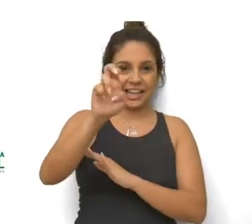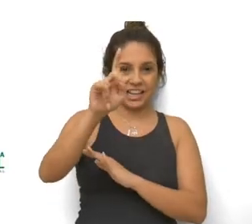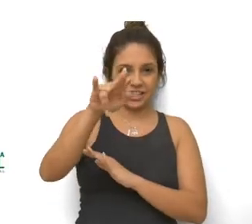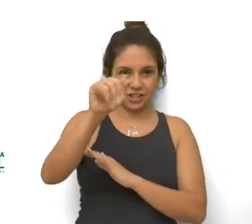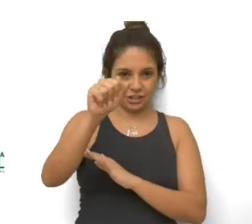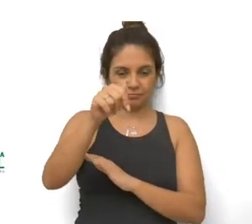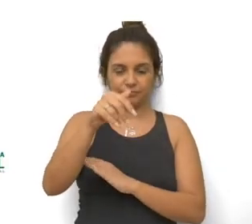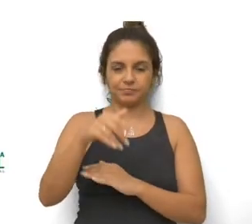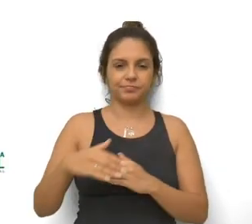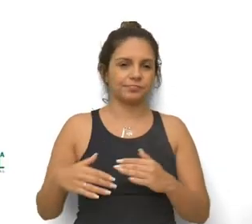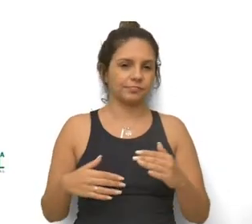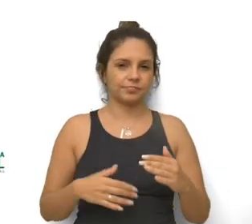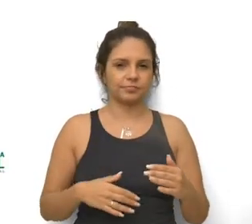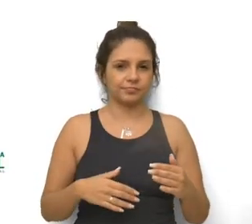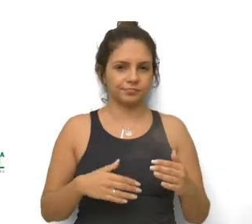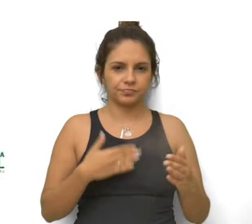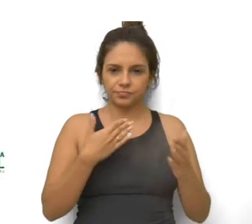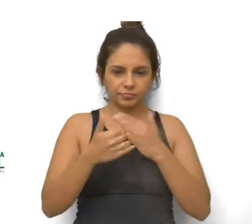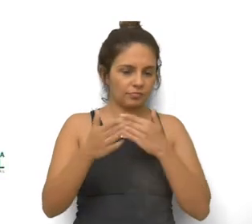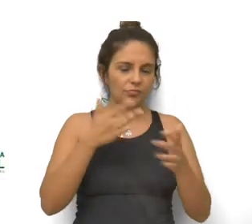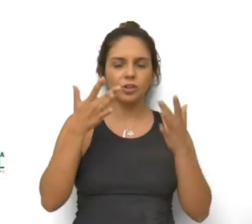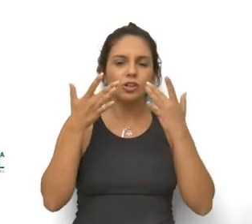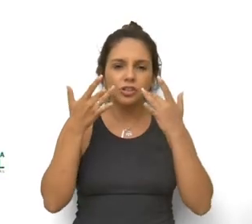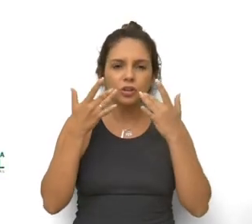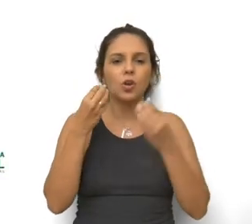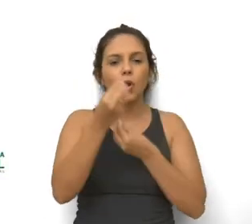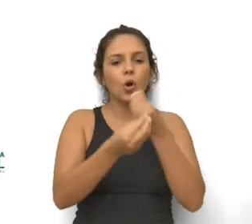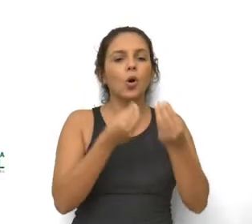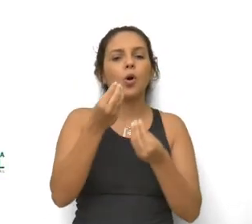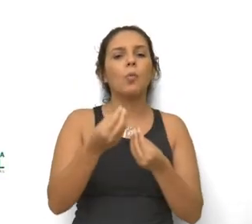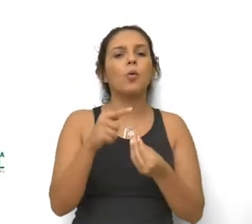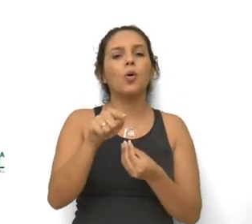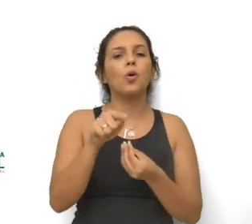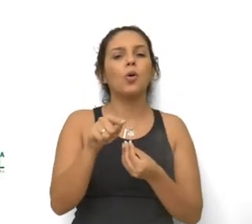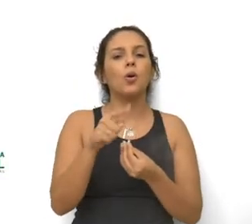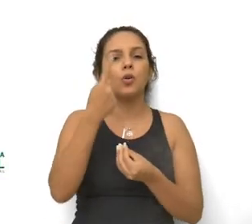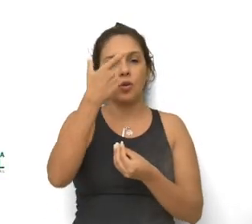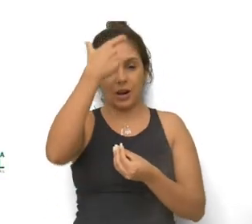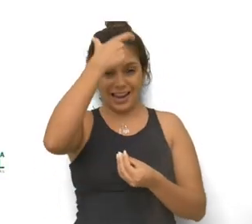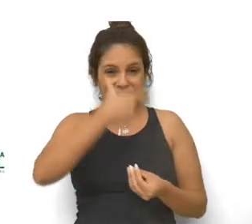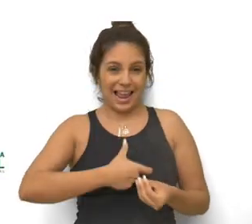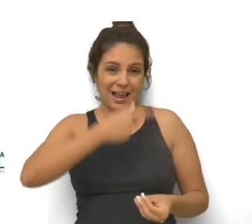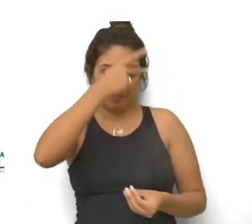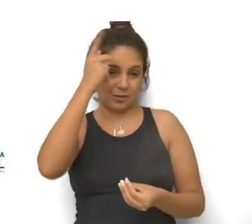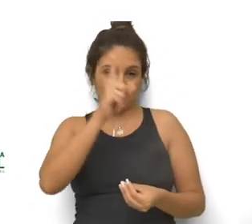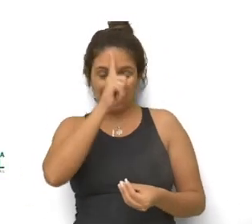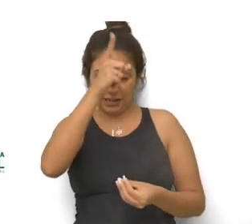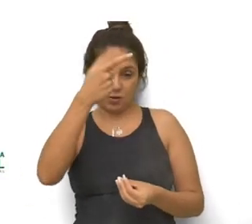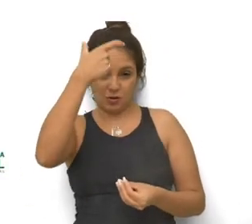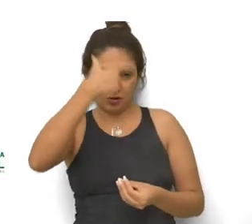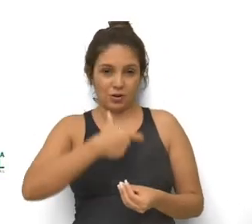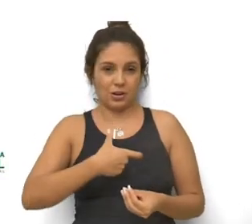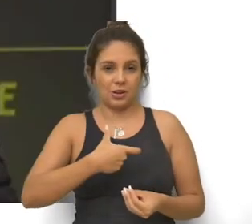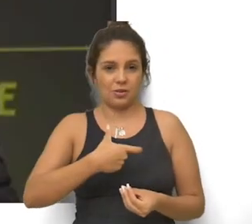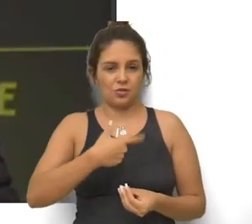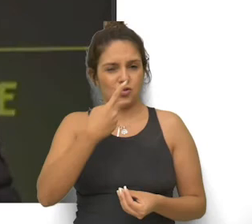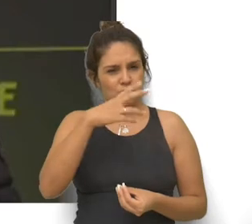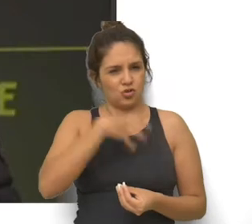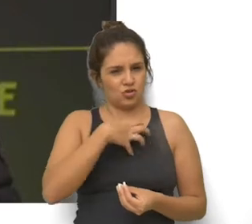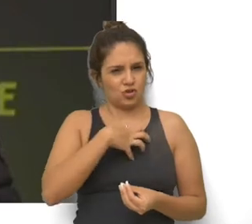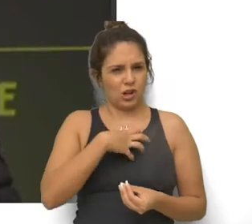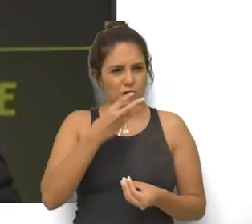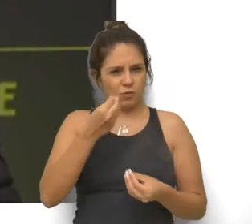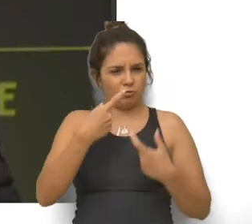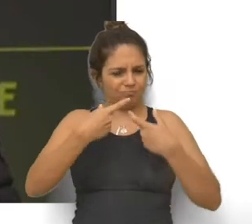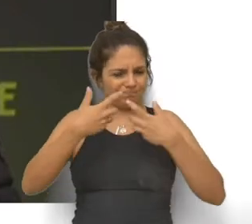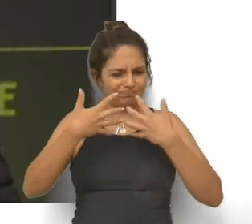aqui, independente do espetáculo e tudo, como foi lidar com um personagem de personalidade tão